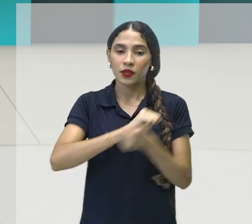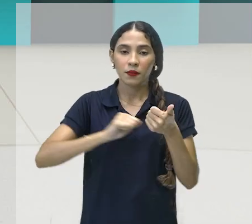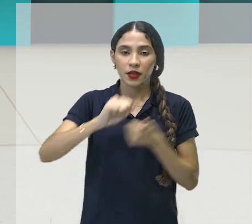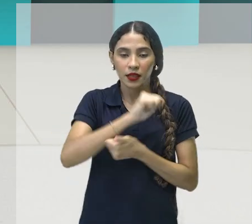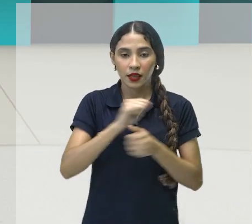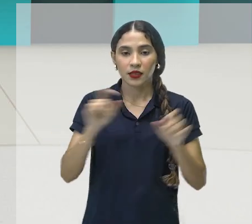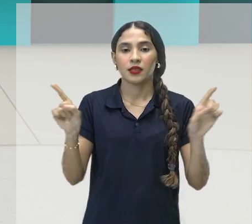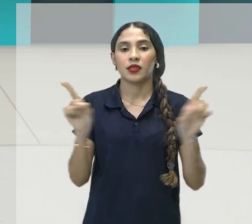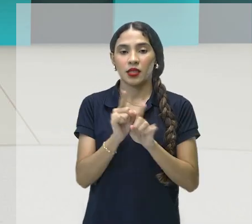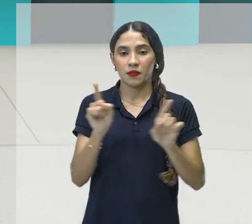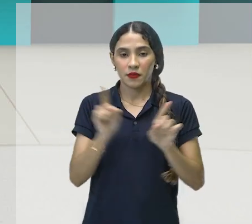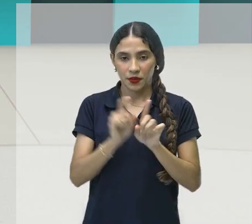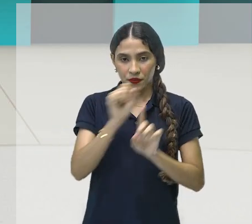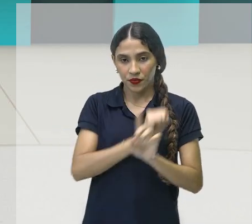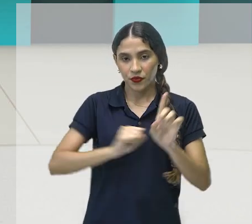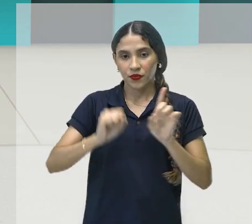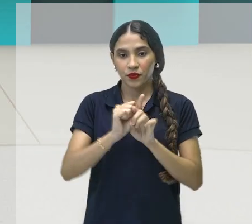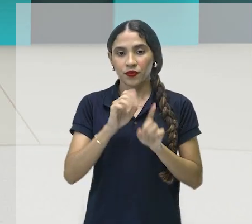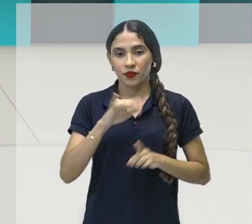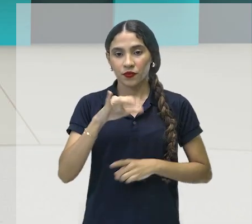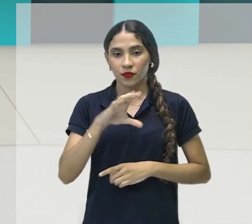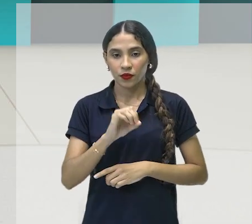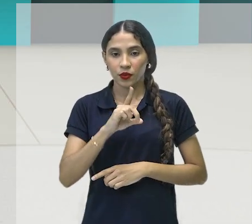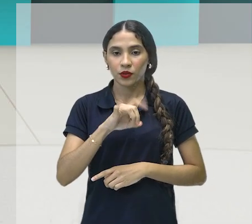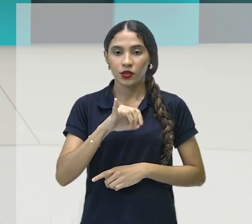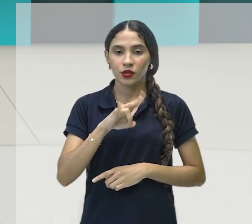da sustentabilidade e da